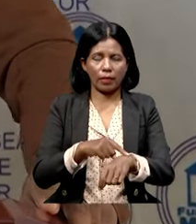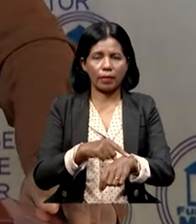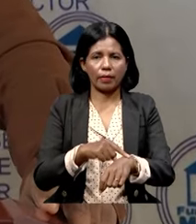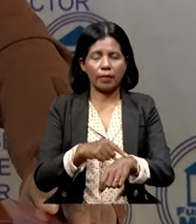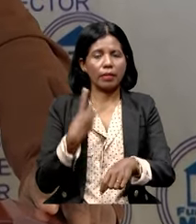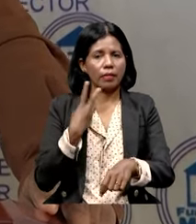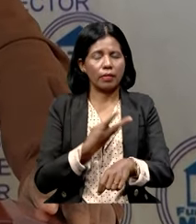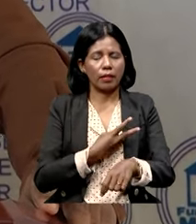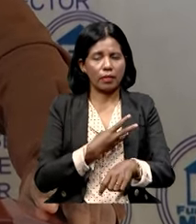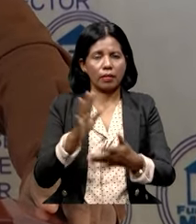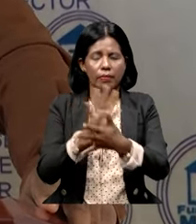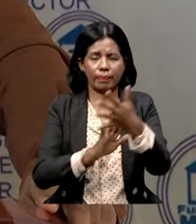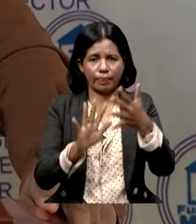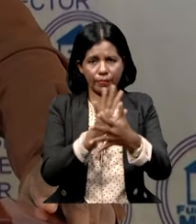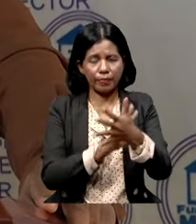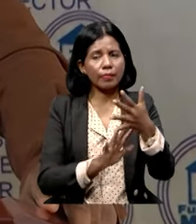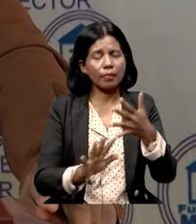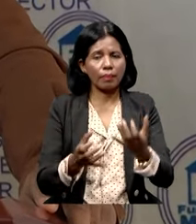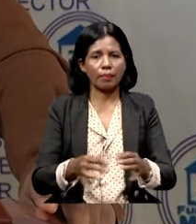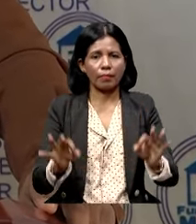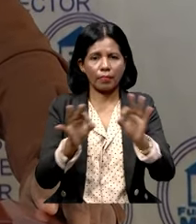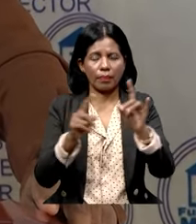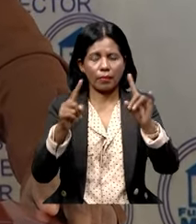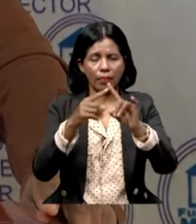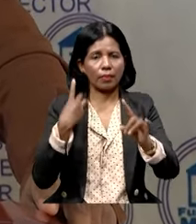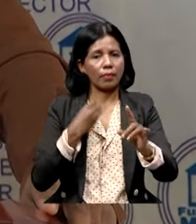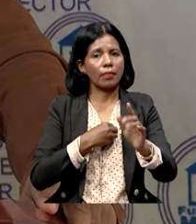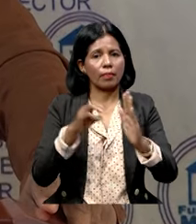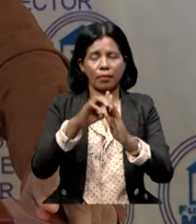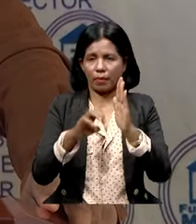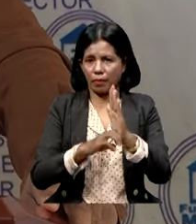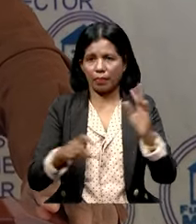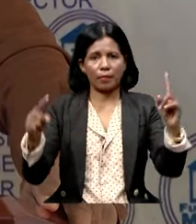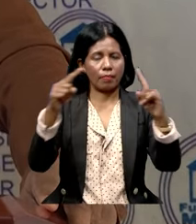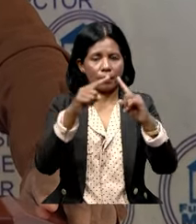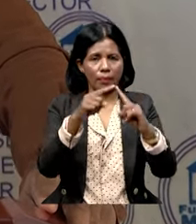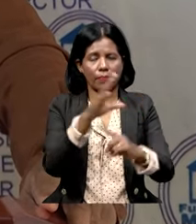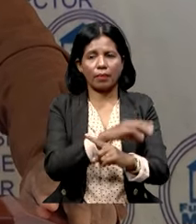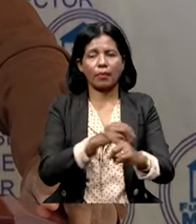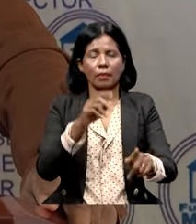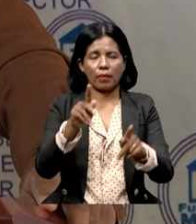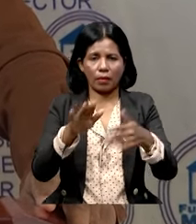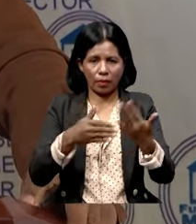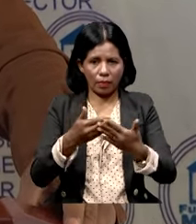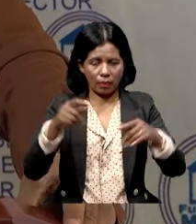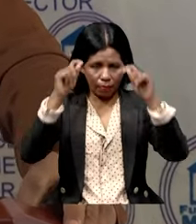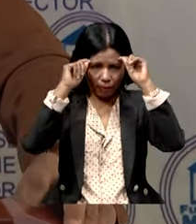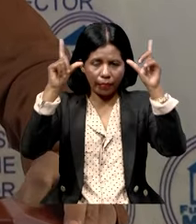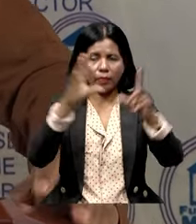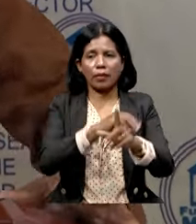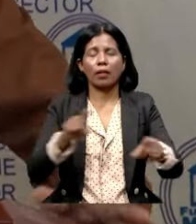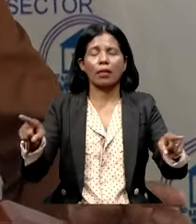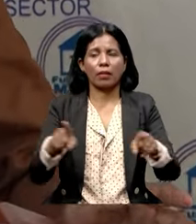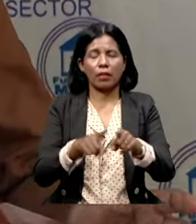e tem evento importante para ter estado no nosso para o povo Timor-Leste, no lugar